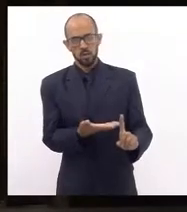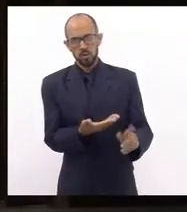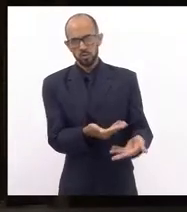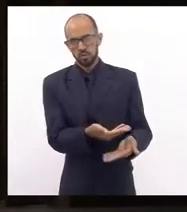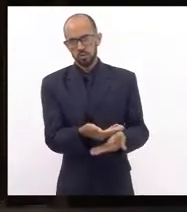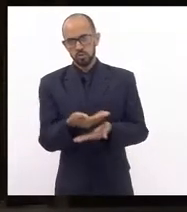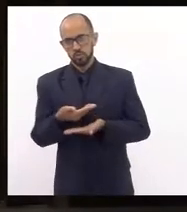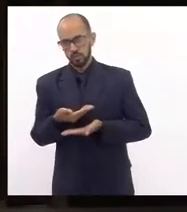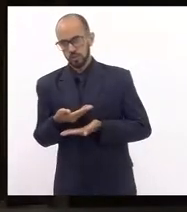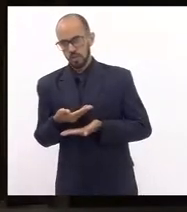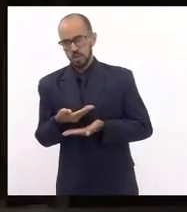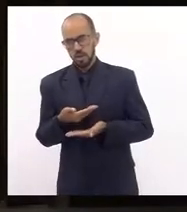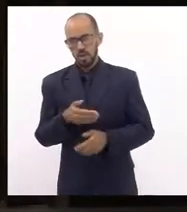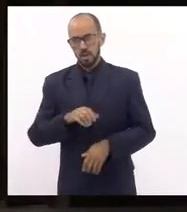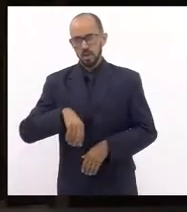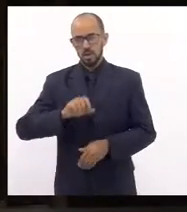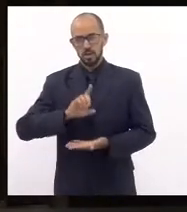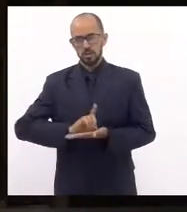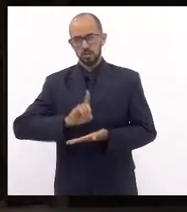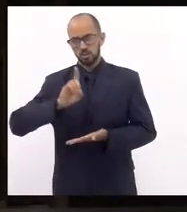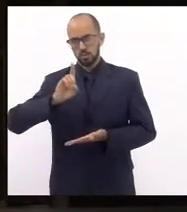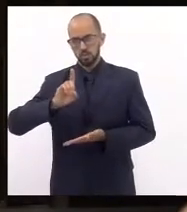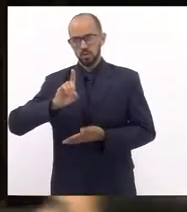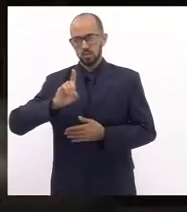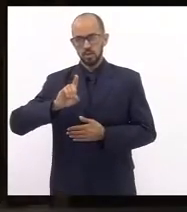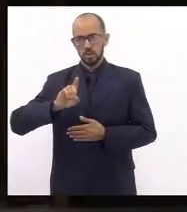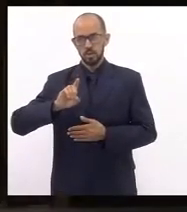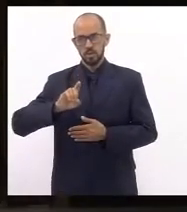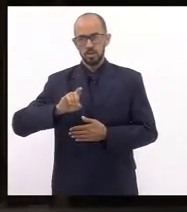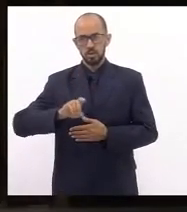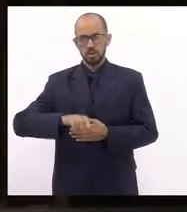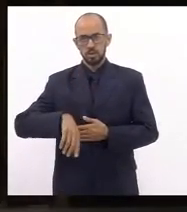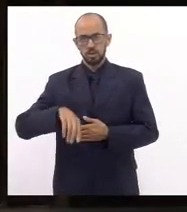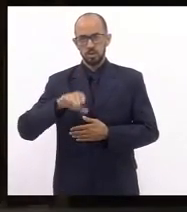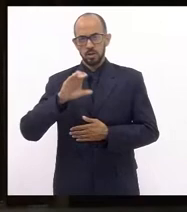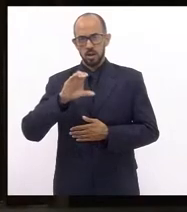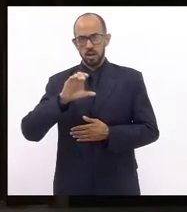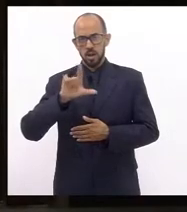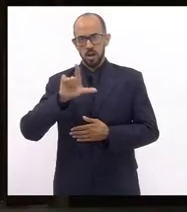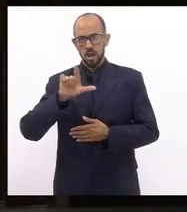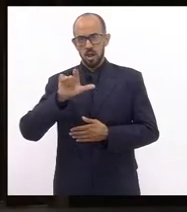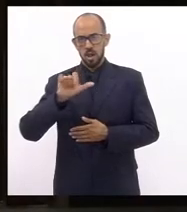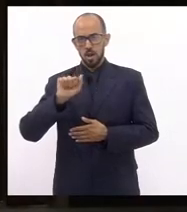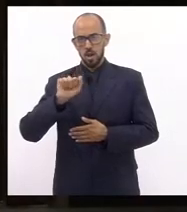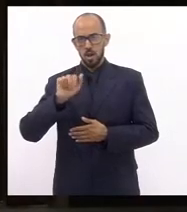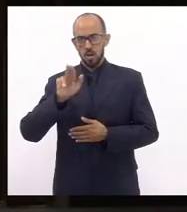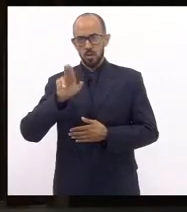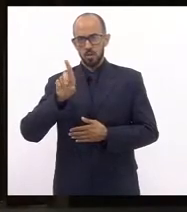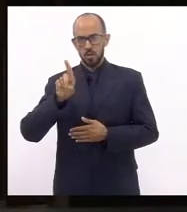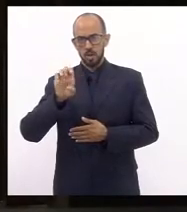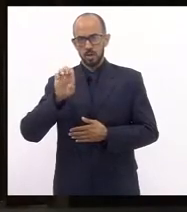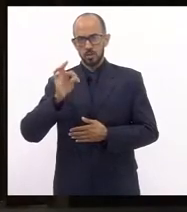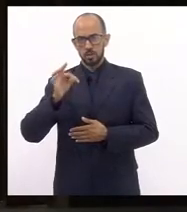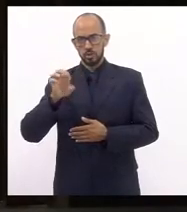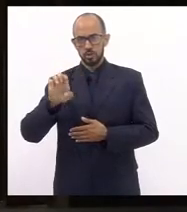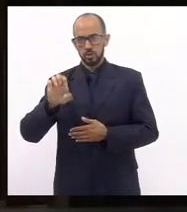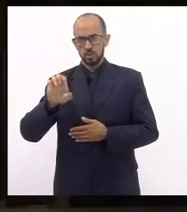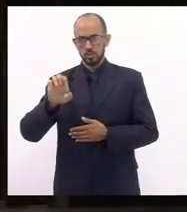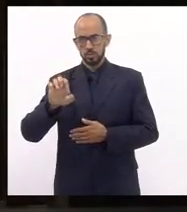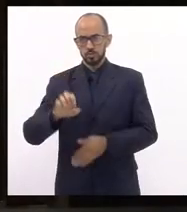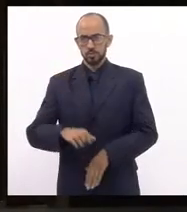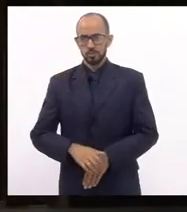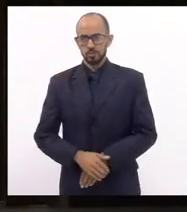Tenho a honra de chamar a excelentíssima doutora Claudete Justino Silva.